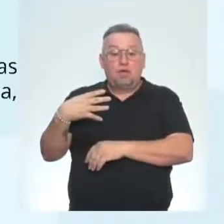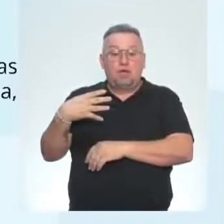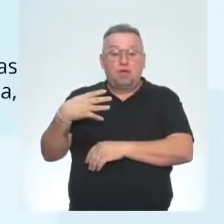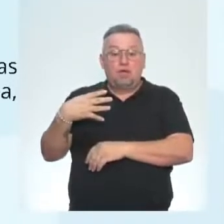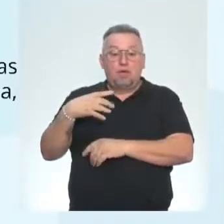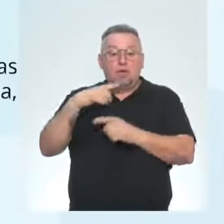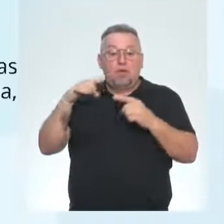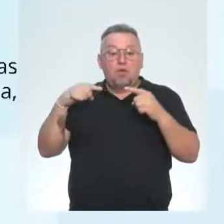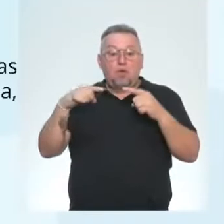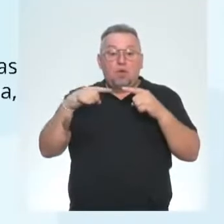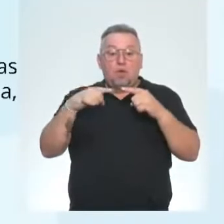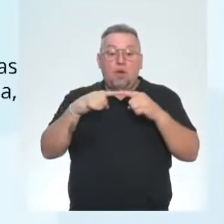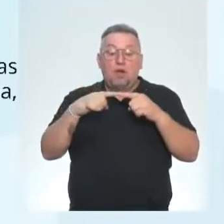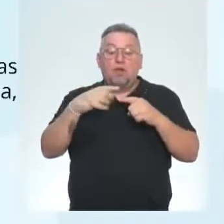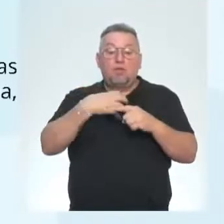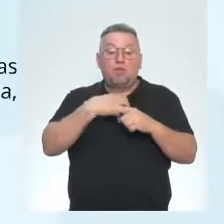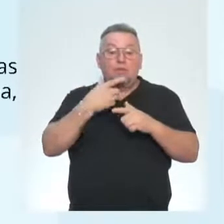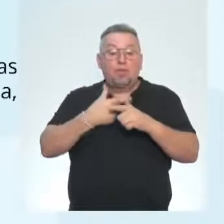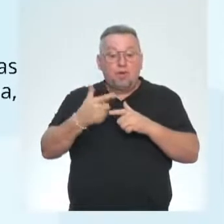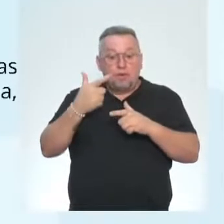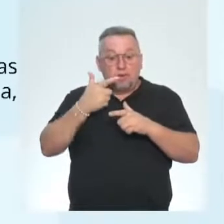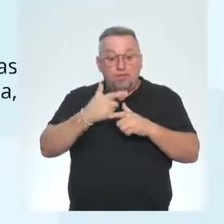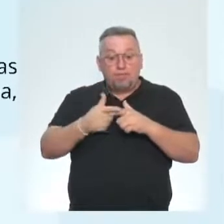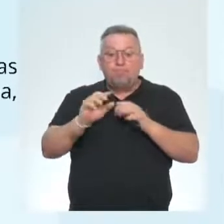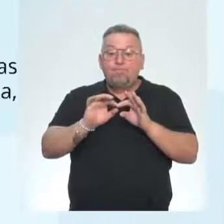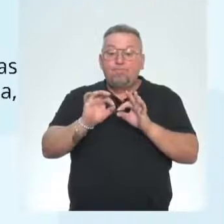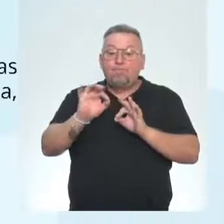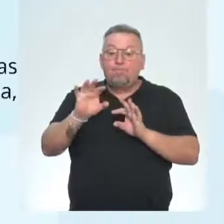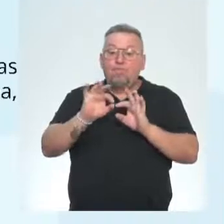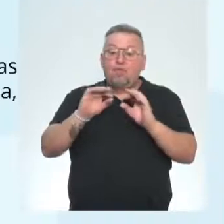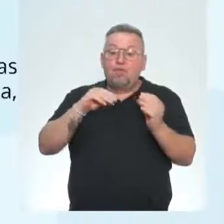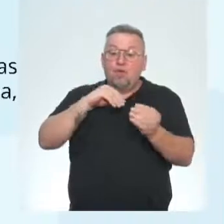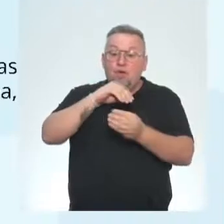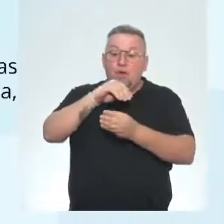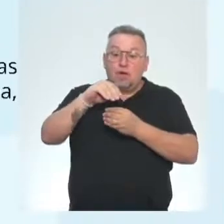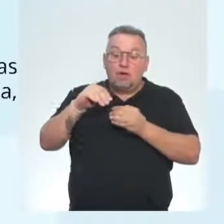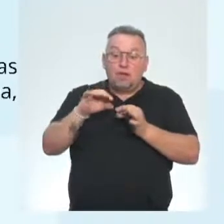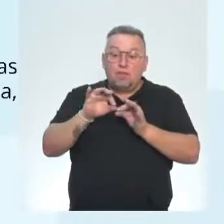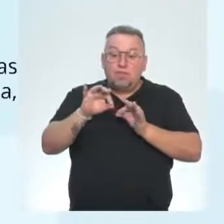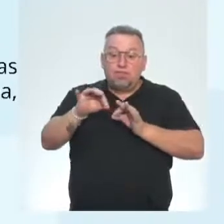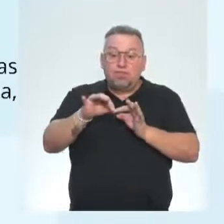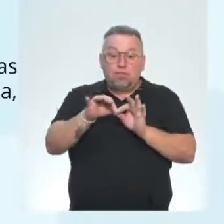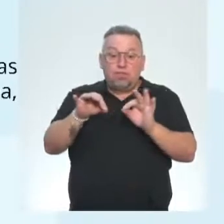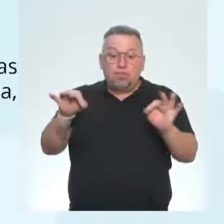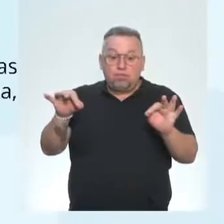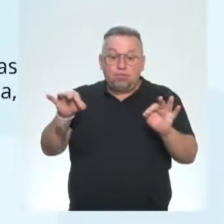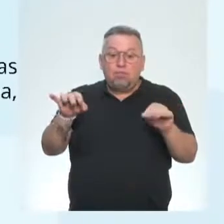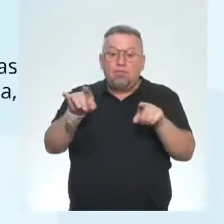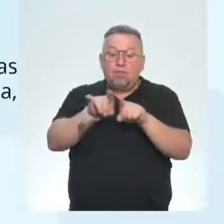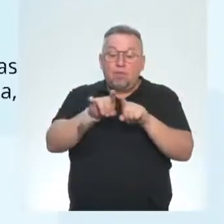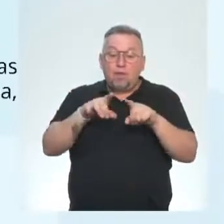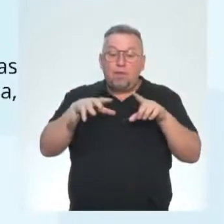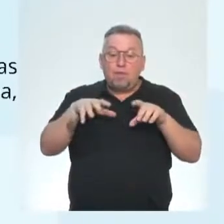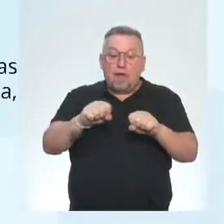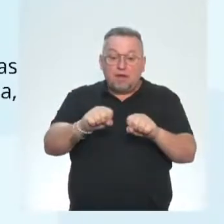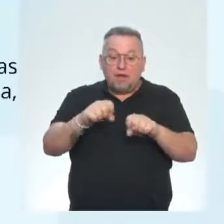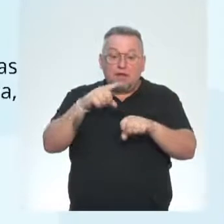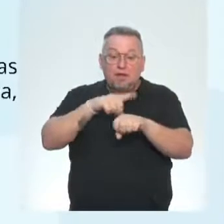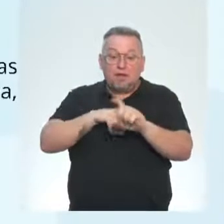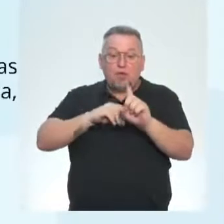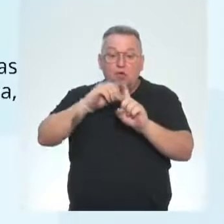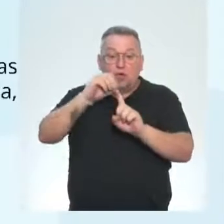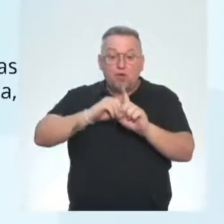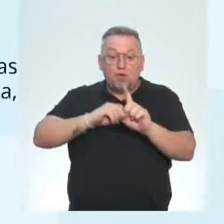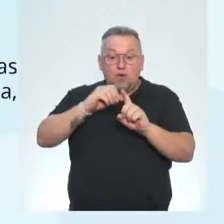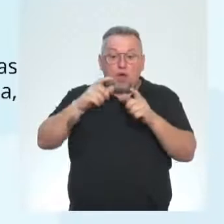os objetos de conhecimento são as situações problemas, sobre medidas envolvendo grandezas como comprimento, massa, tempo, temperatura,